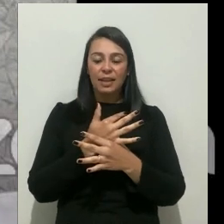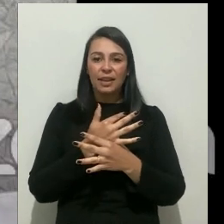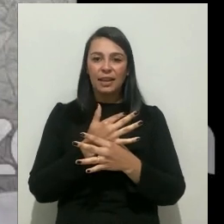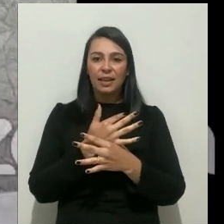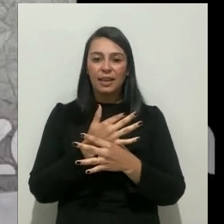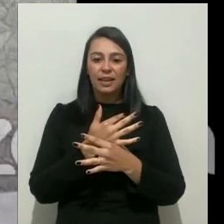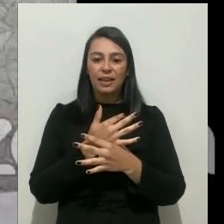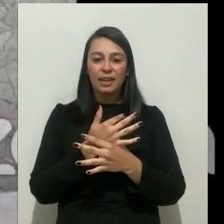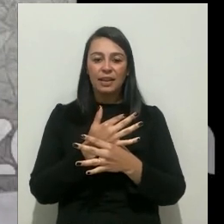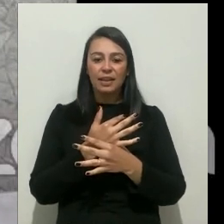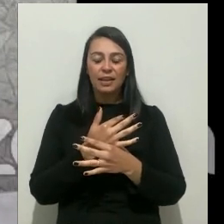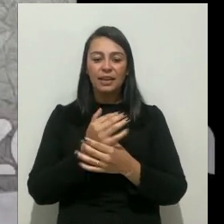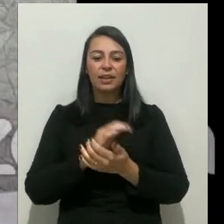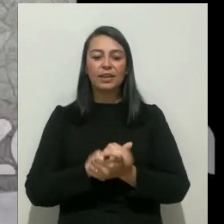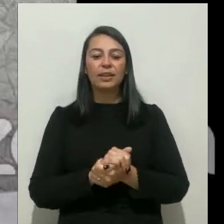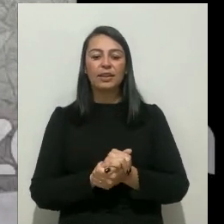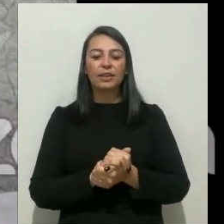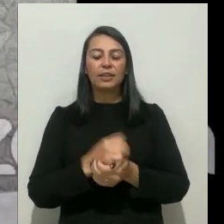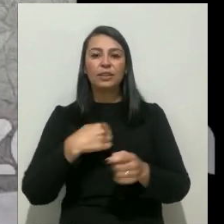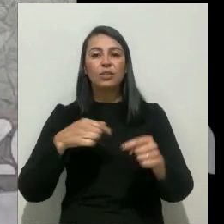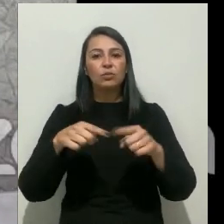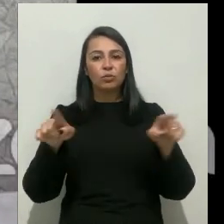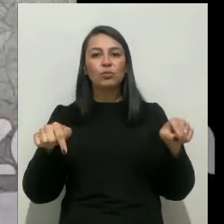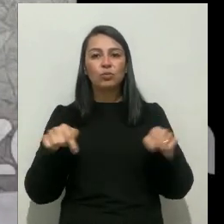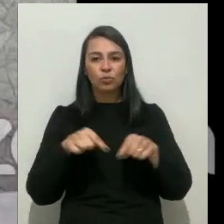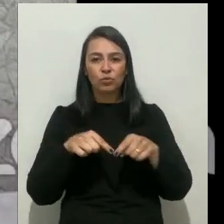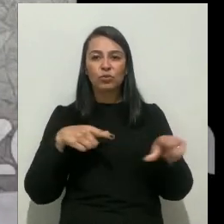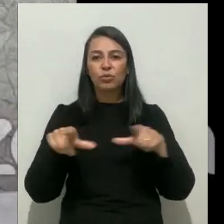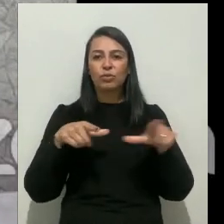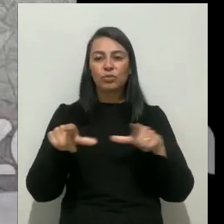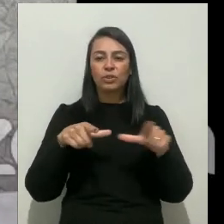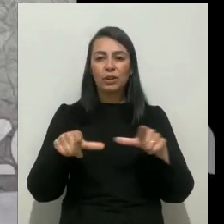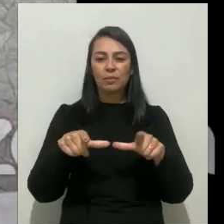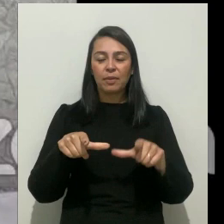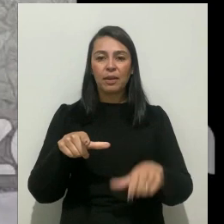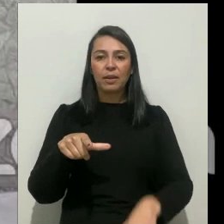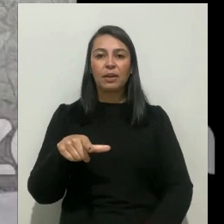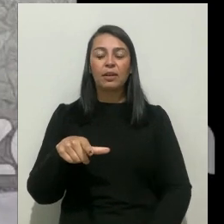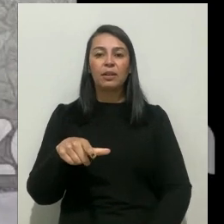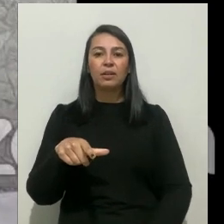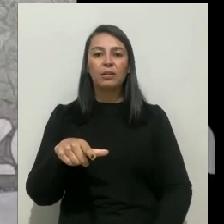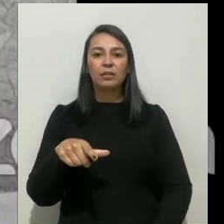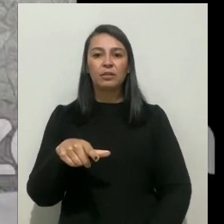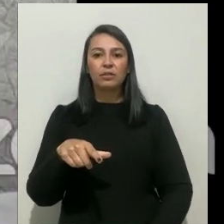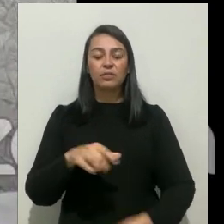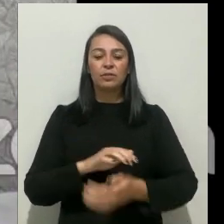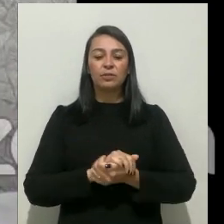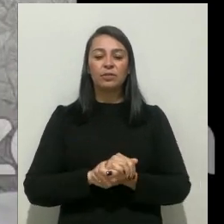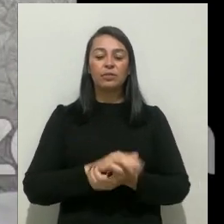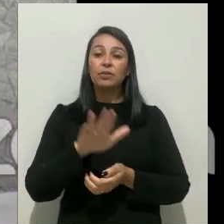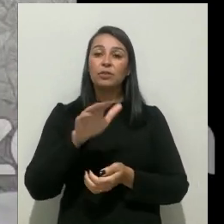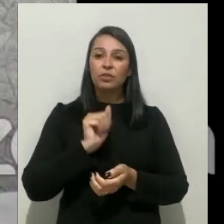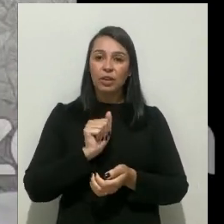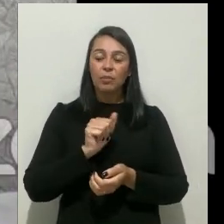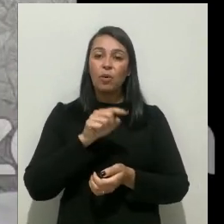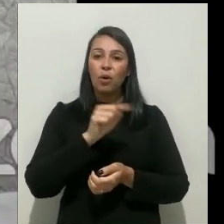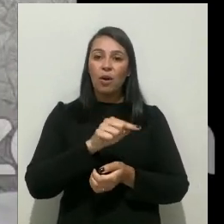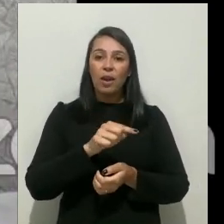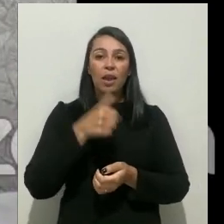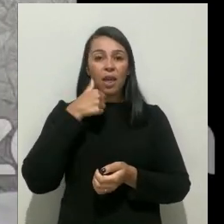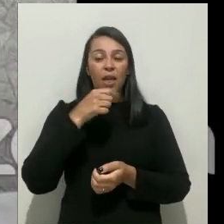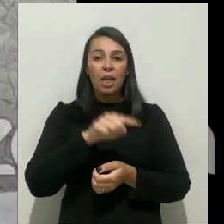catedral, e o escritório que foi criado foi chamada equipe de engenharia para fazer